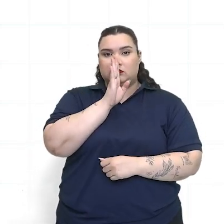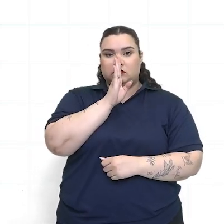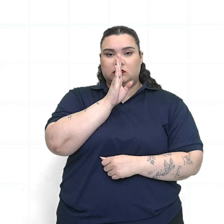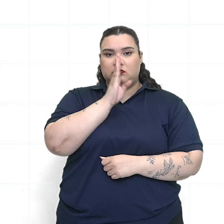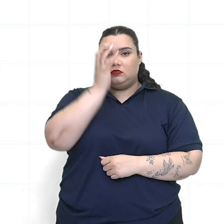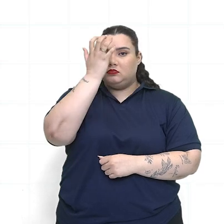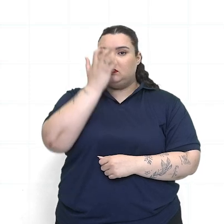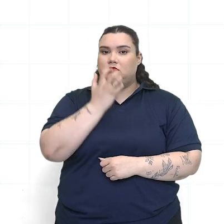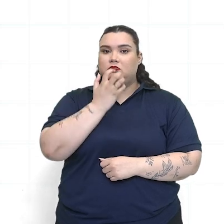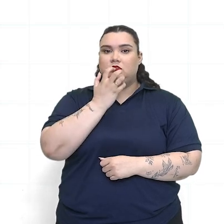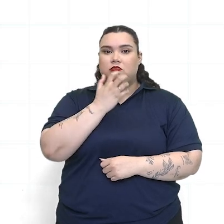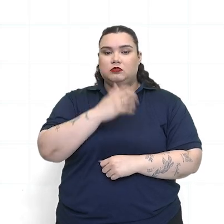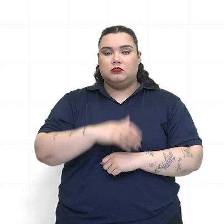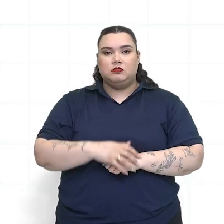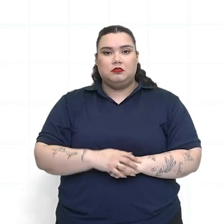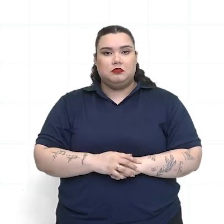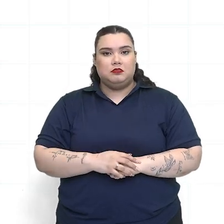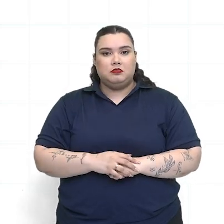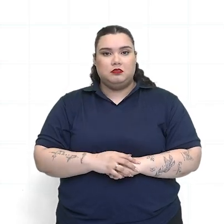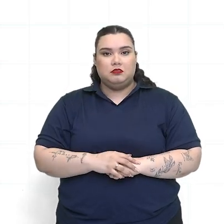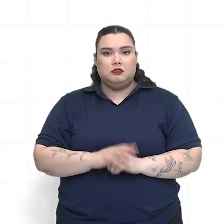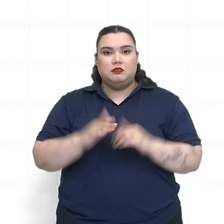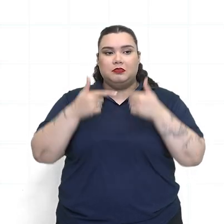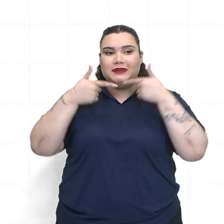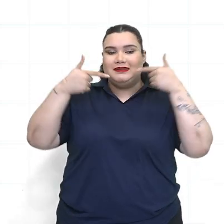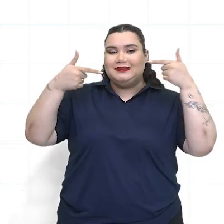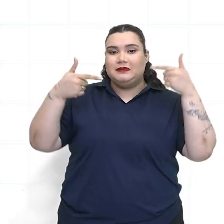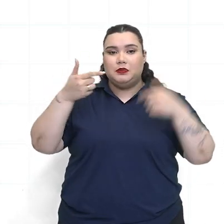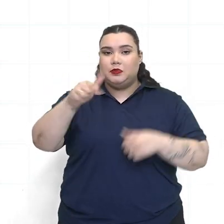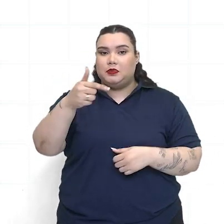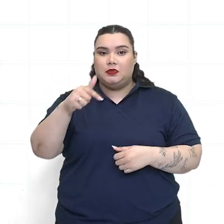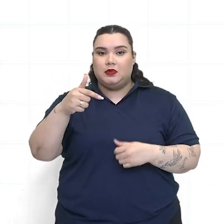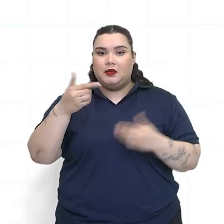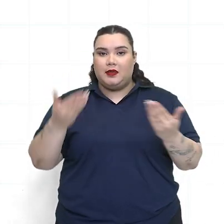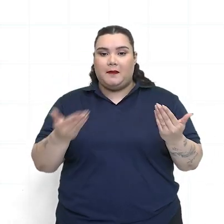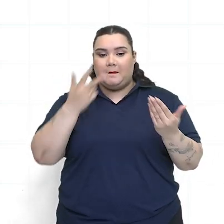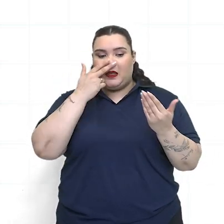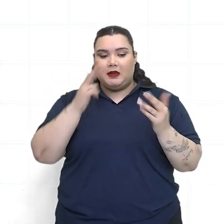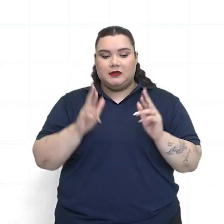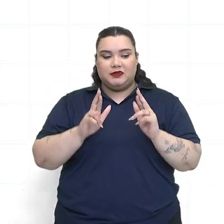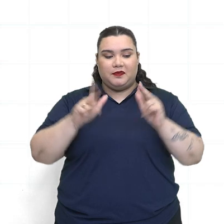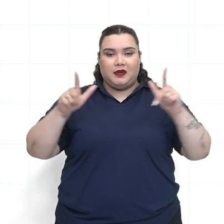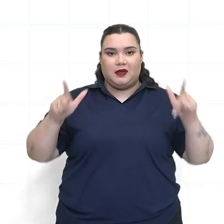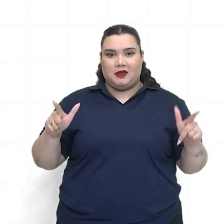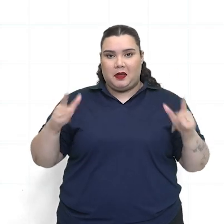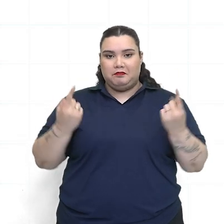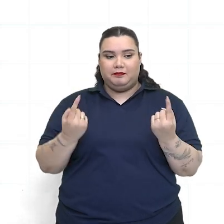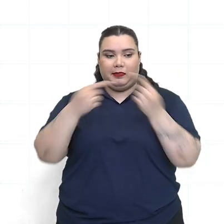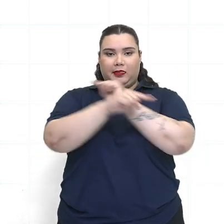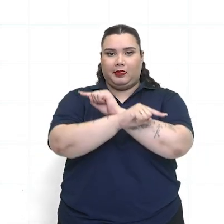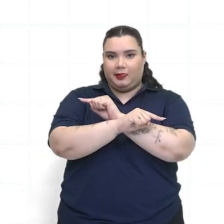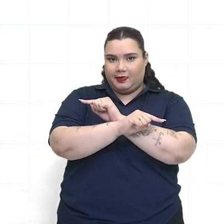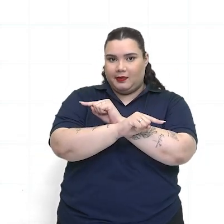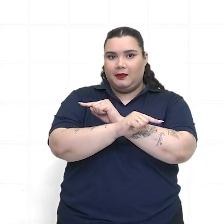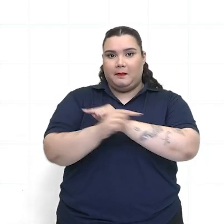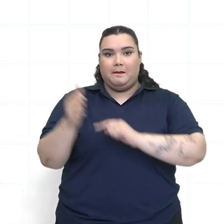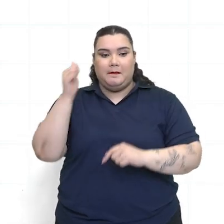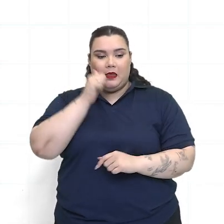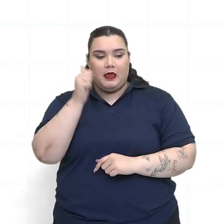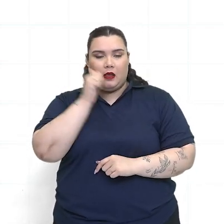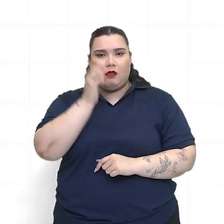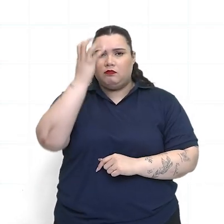está séria. Então, está havendo aí uma oposição, algo contrário, né? Ela